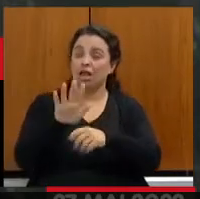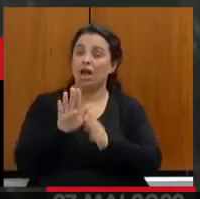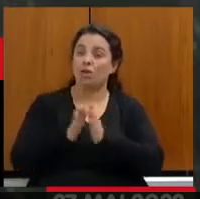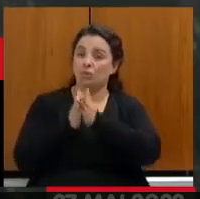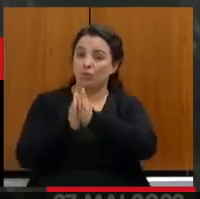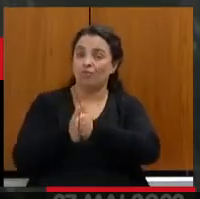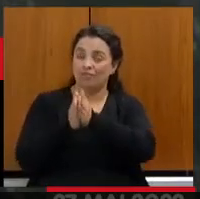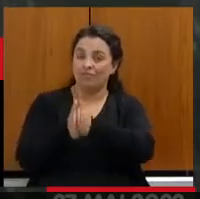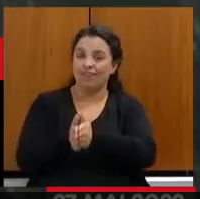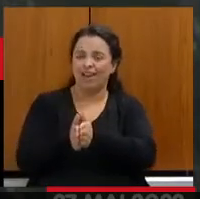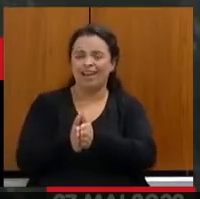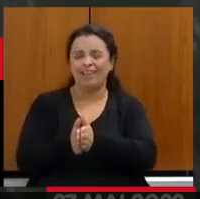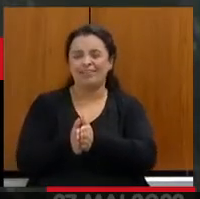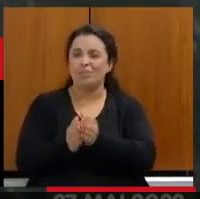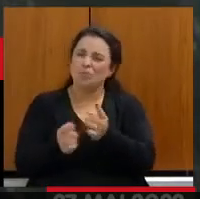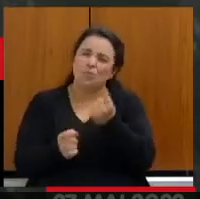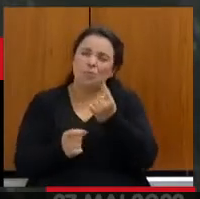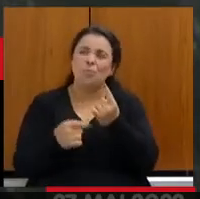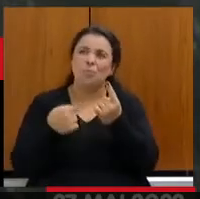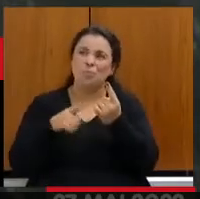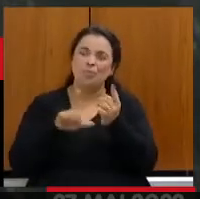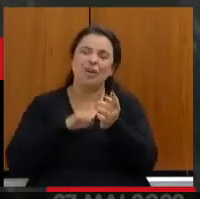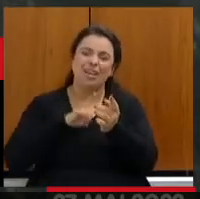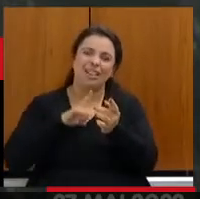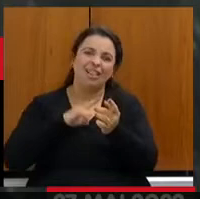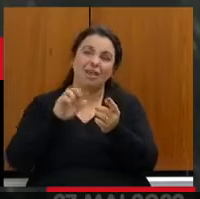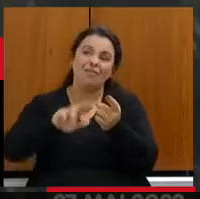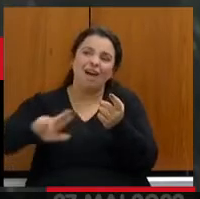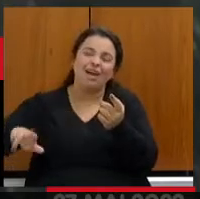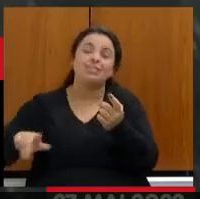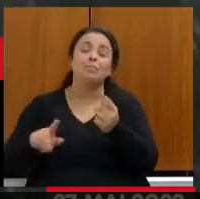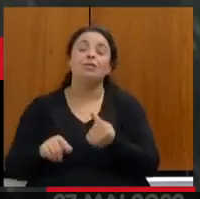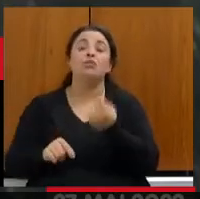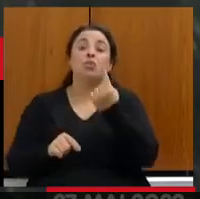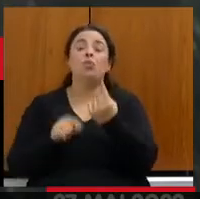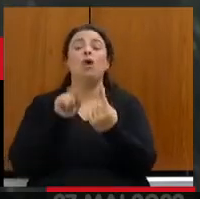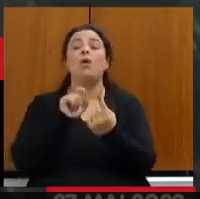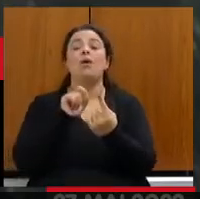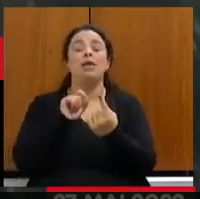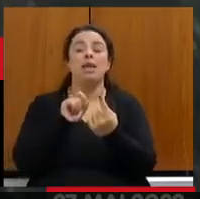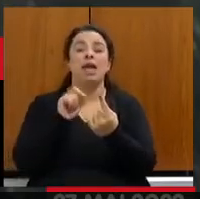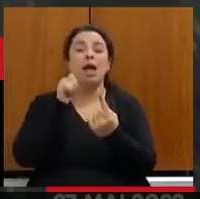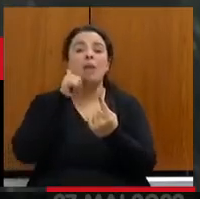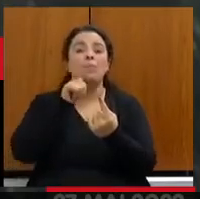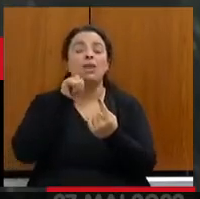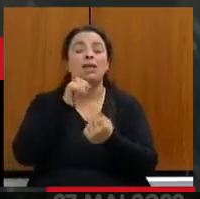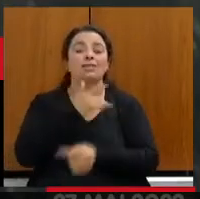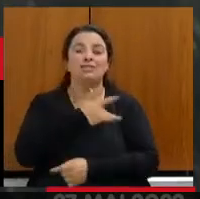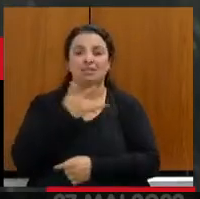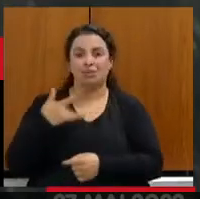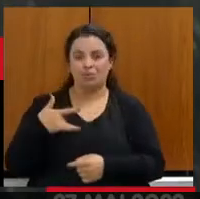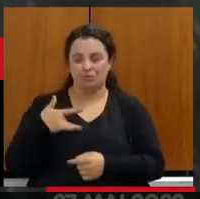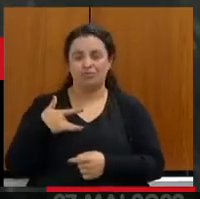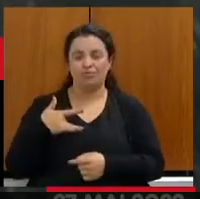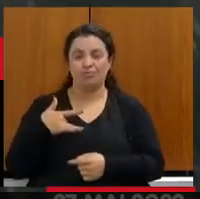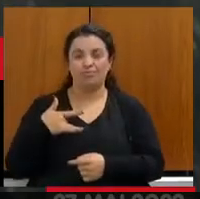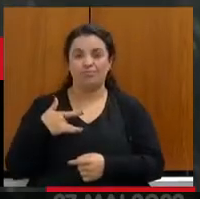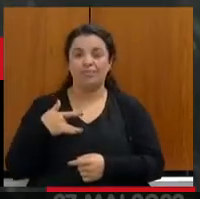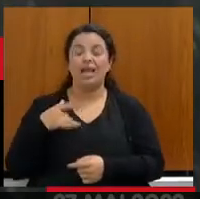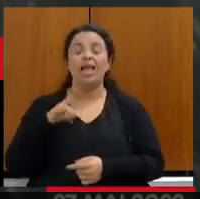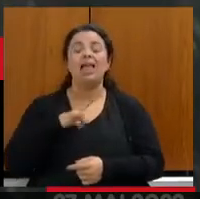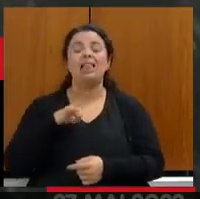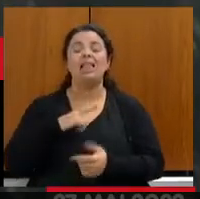porque referente a mulher são muitas demandas né referente à saúde da mulher é muita tem